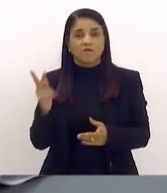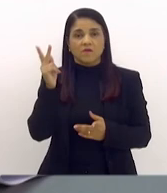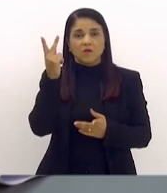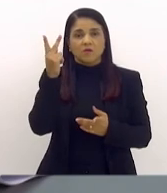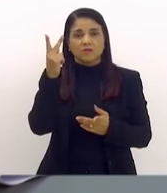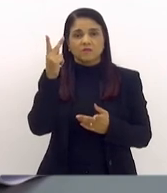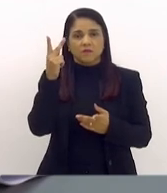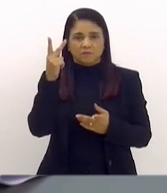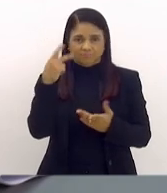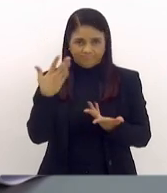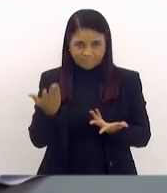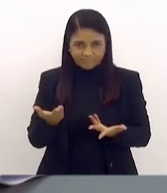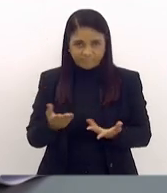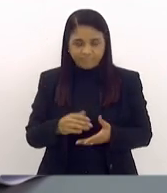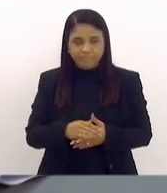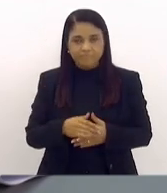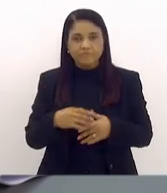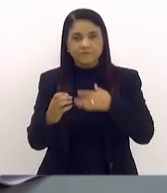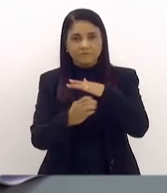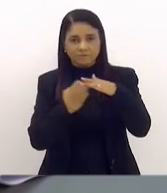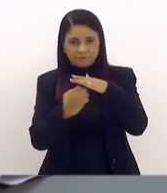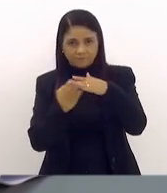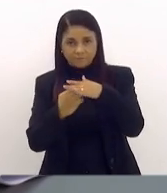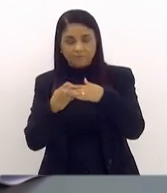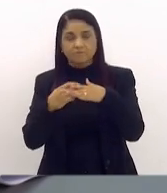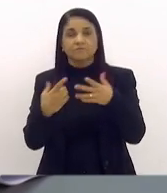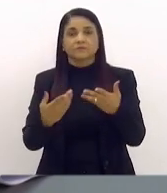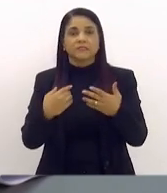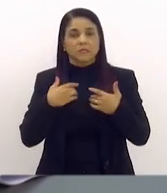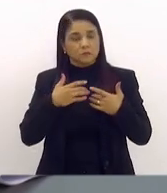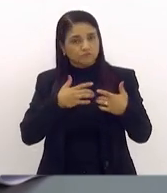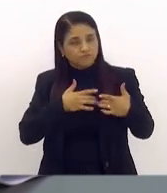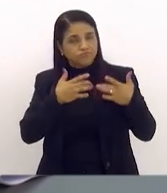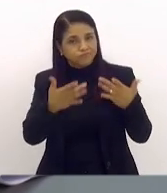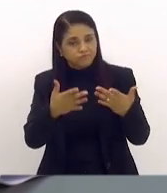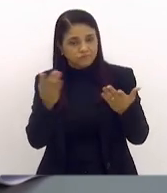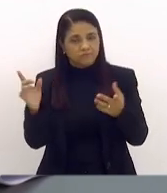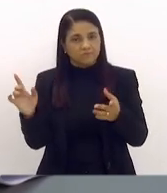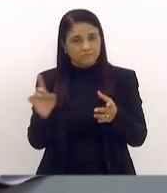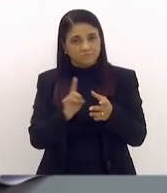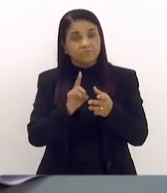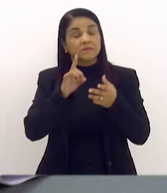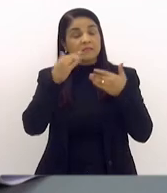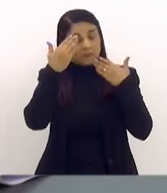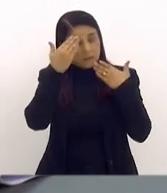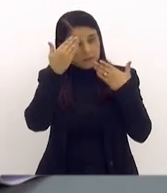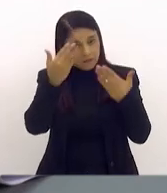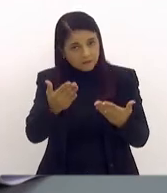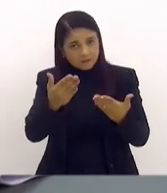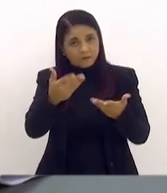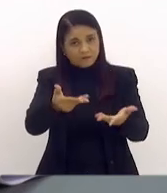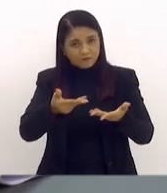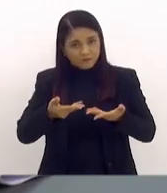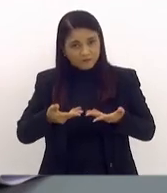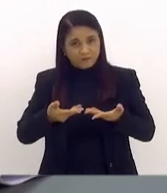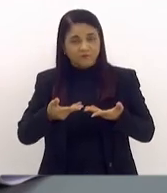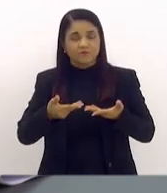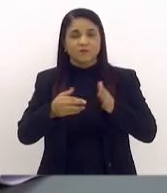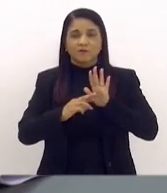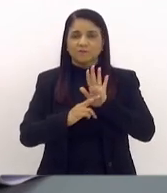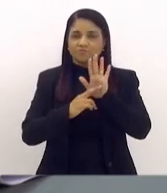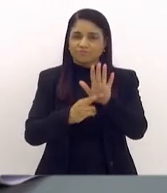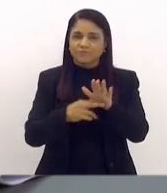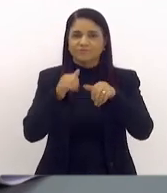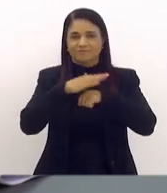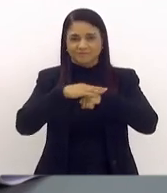nossas vocações Então me coloco aqui a inteira disposição e Agradeço pelo convite pela demonstração de